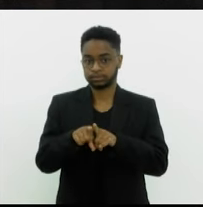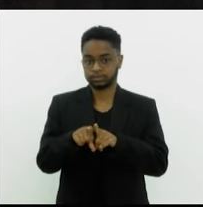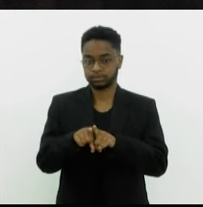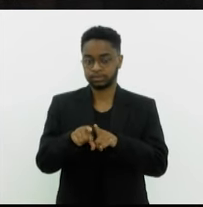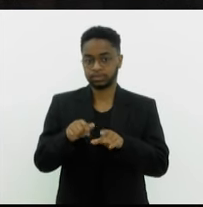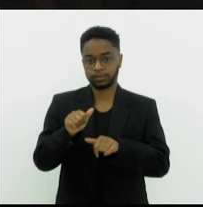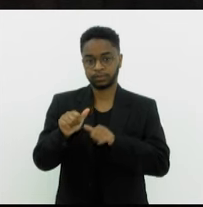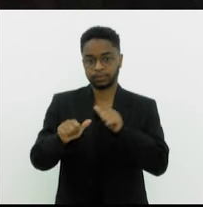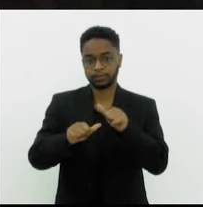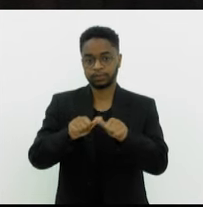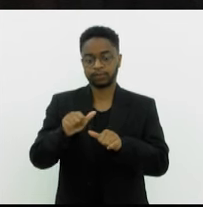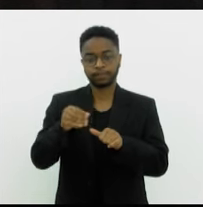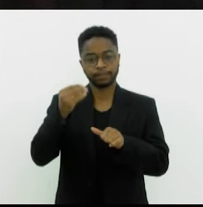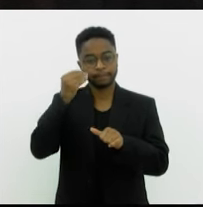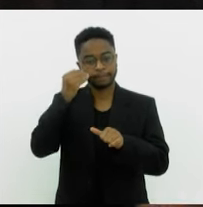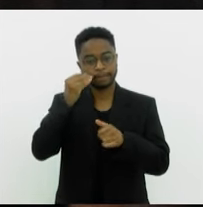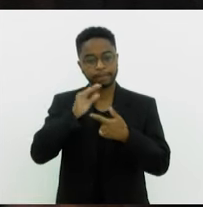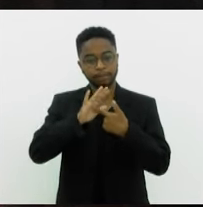alterar, para dar mais